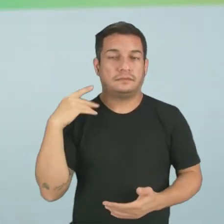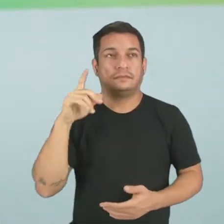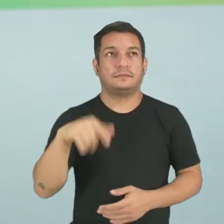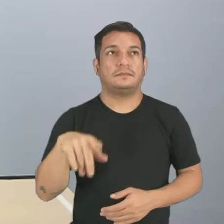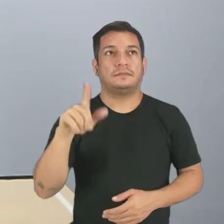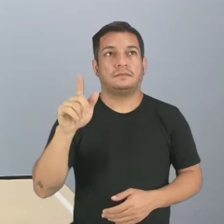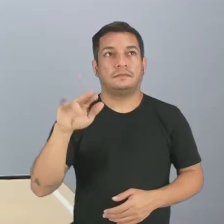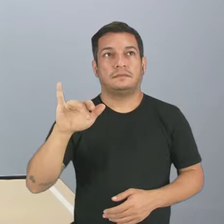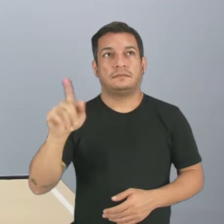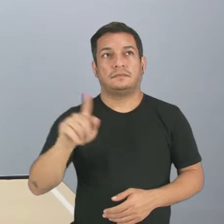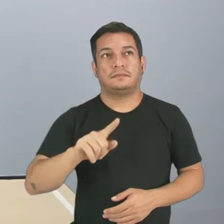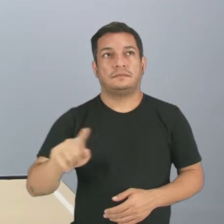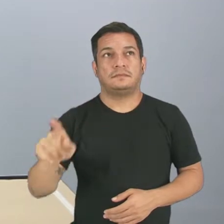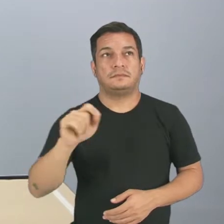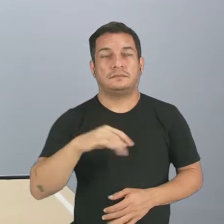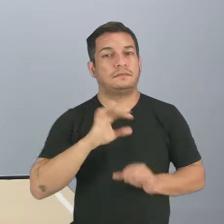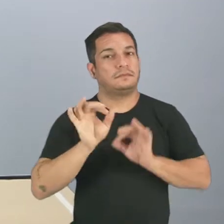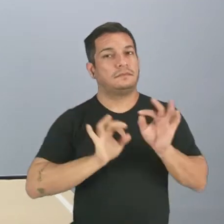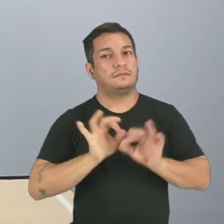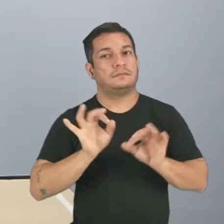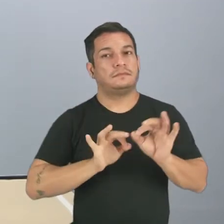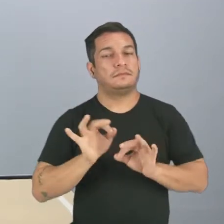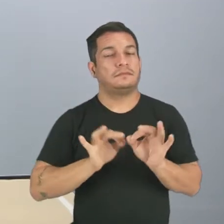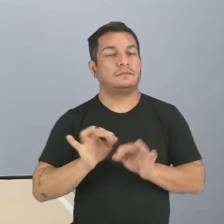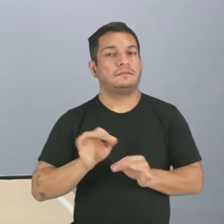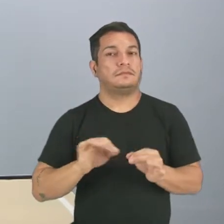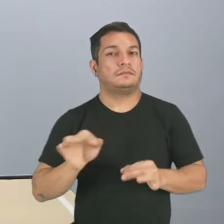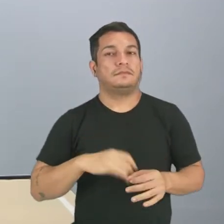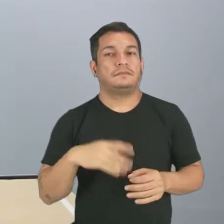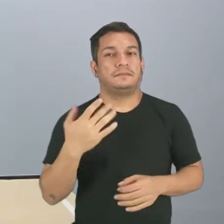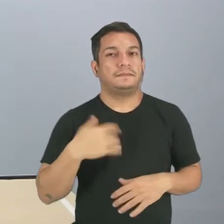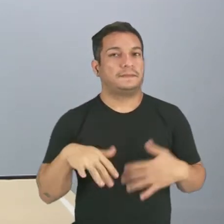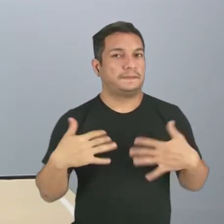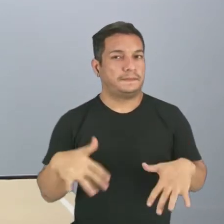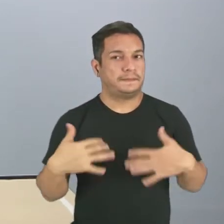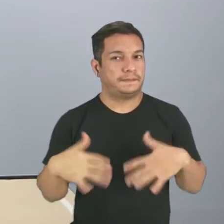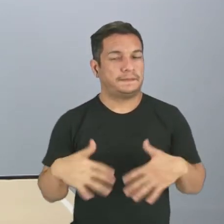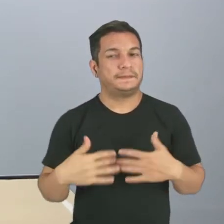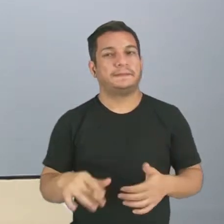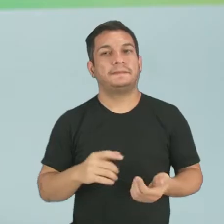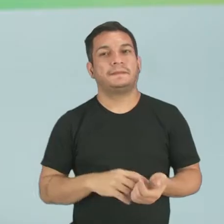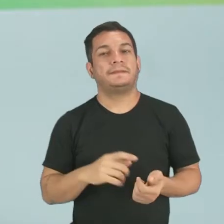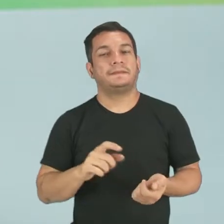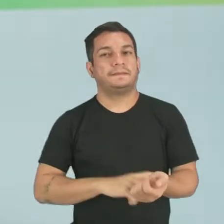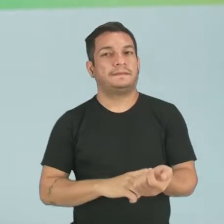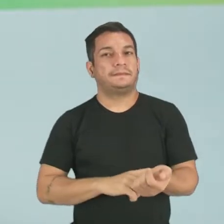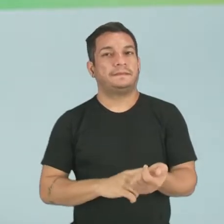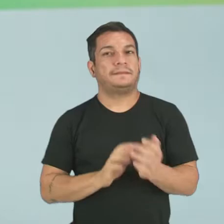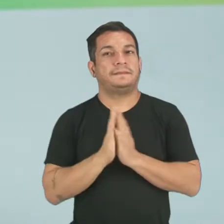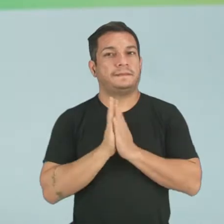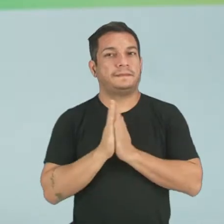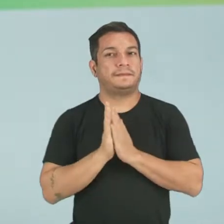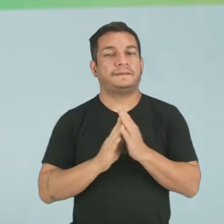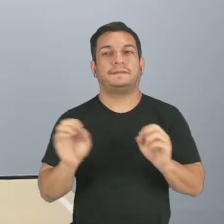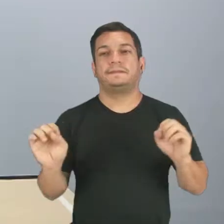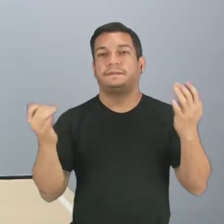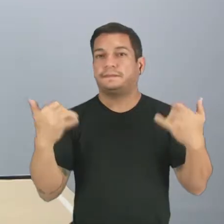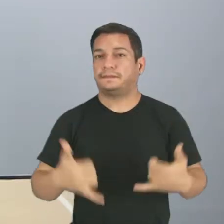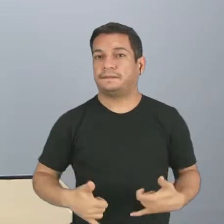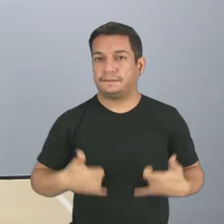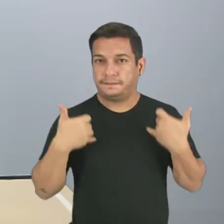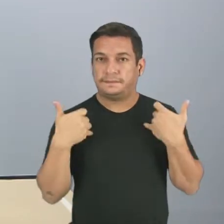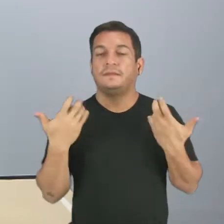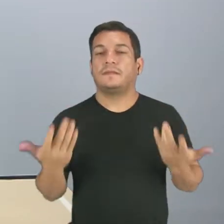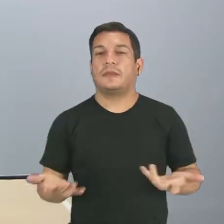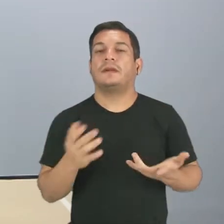o Luiz estava planejando muito ansioso a sua festa de aniversário? Isso